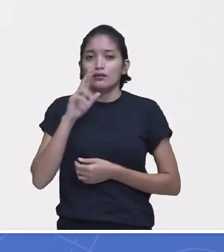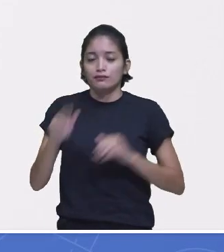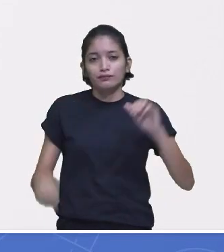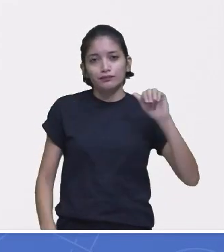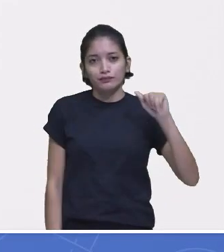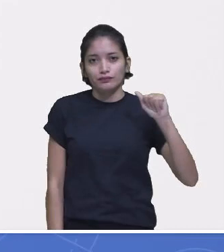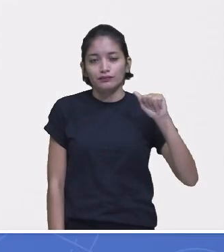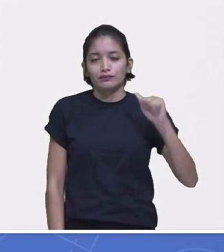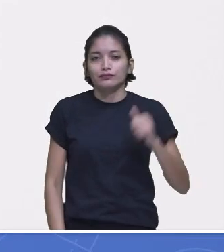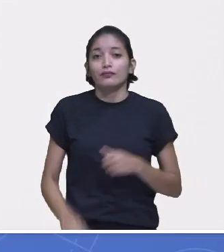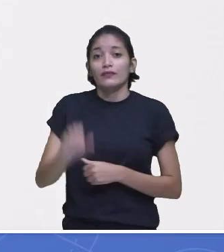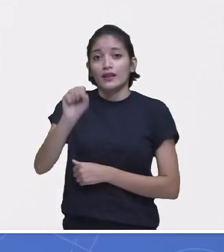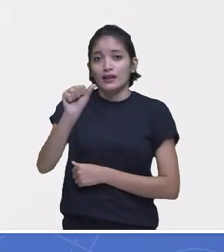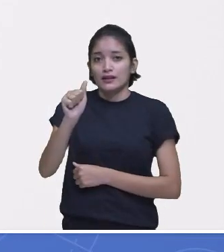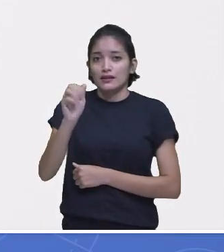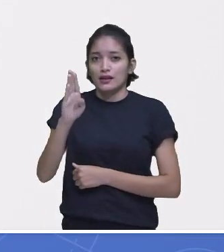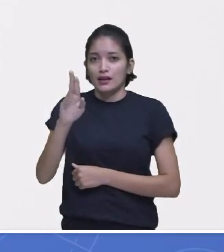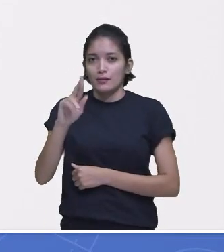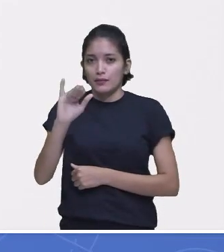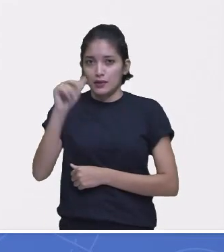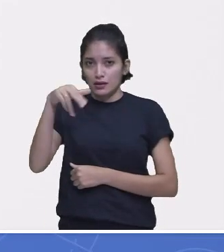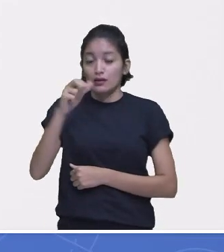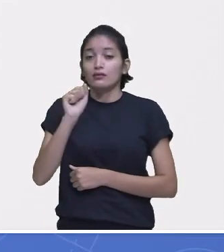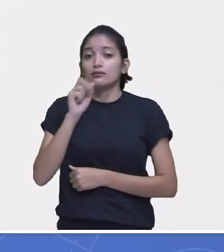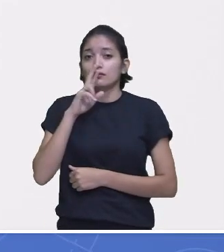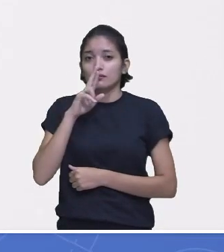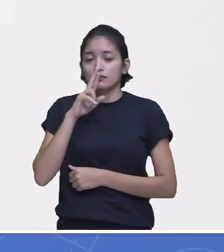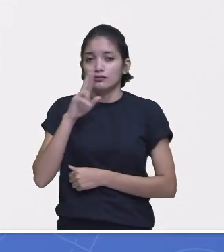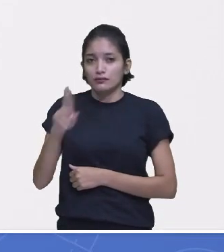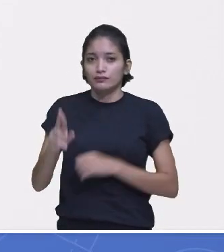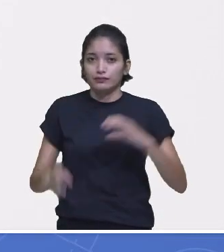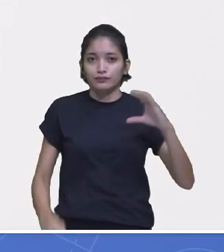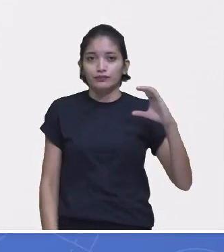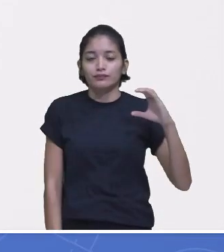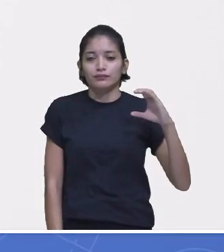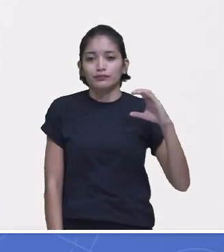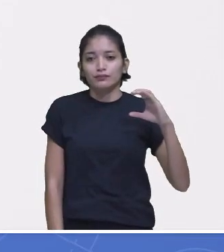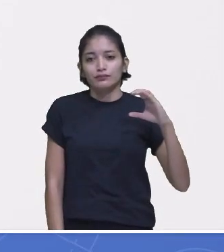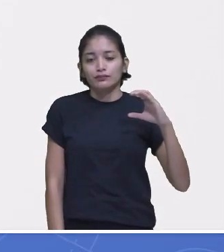A. Sabrina, letra C.